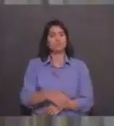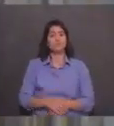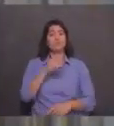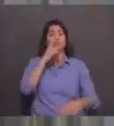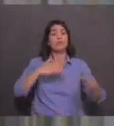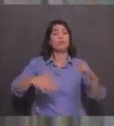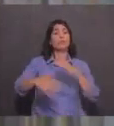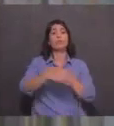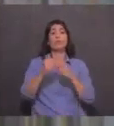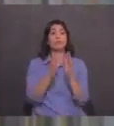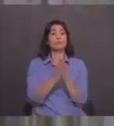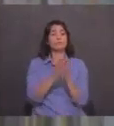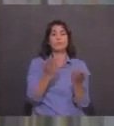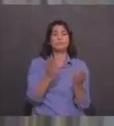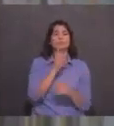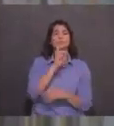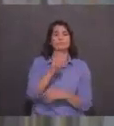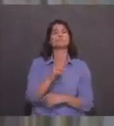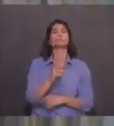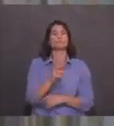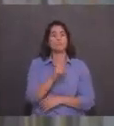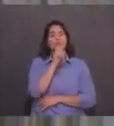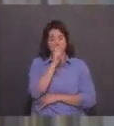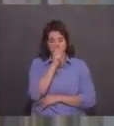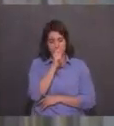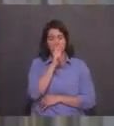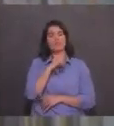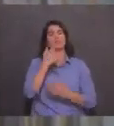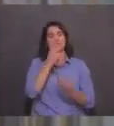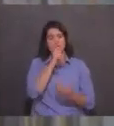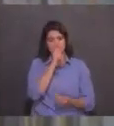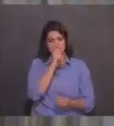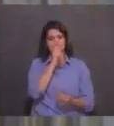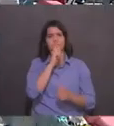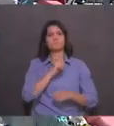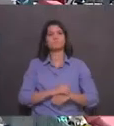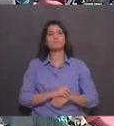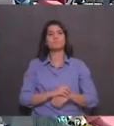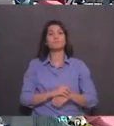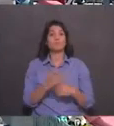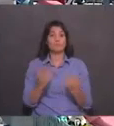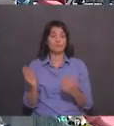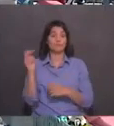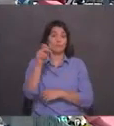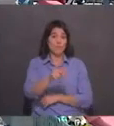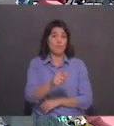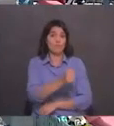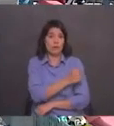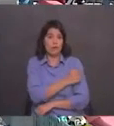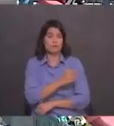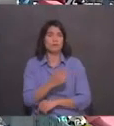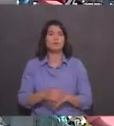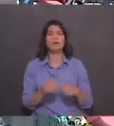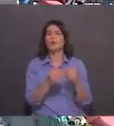povo respondeu: Amém, Amém. Quando chegaram à sua casa,